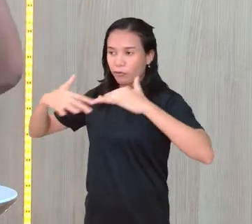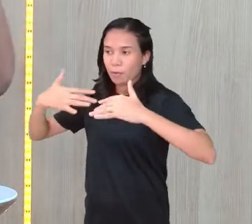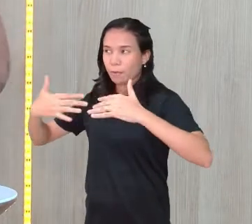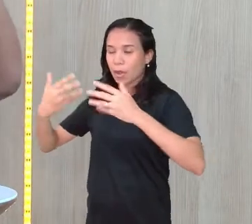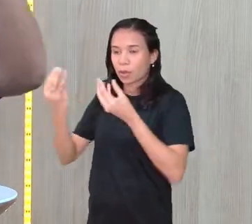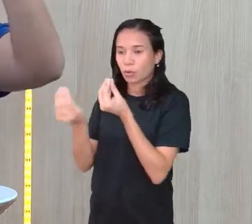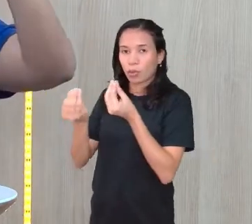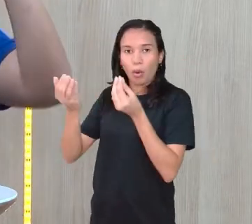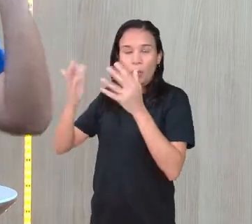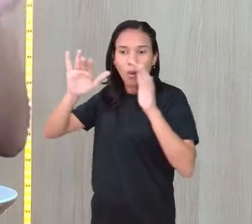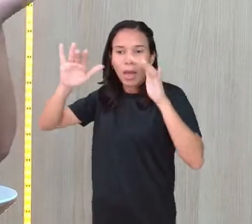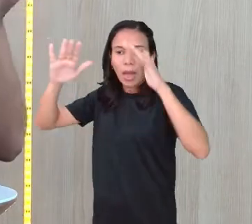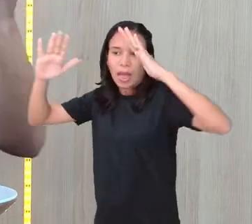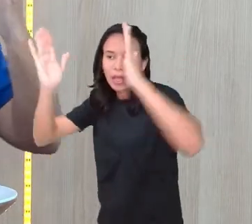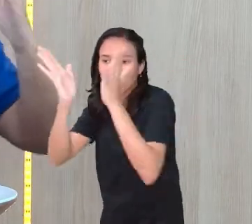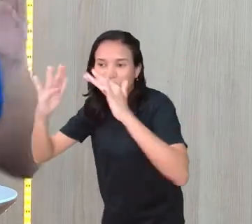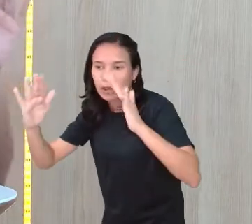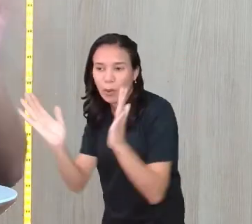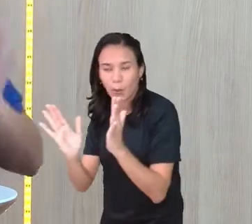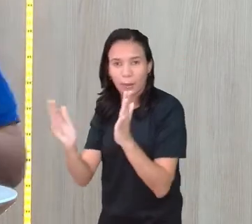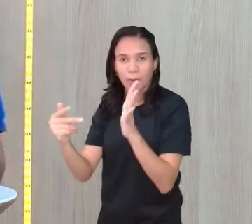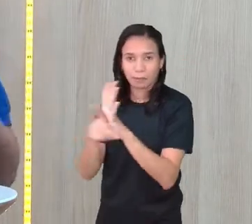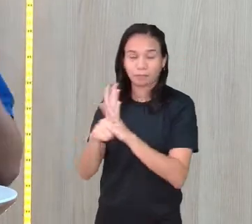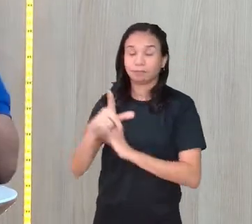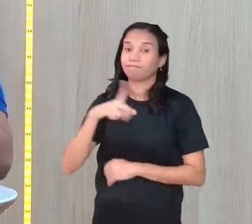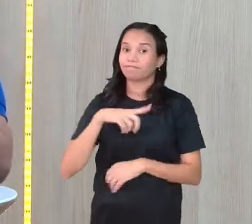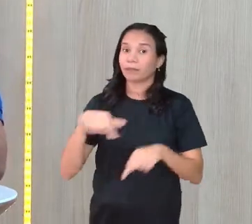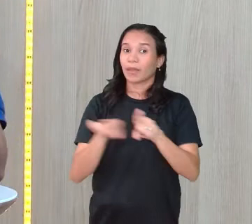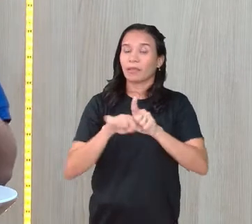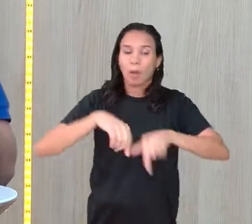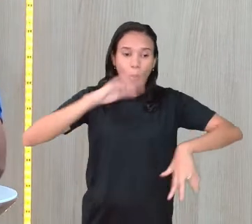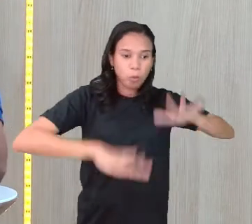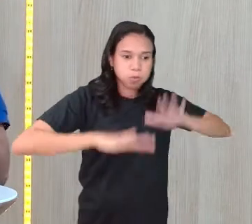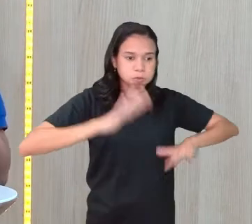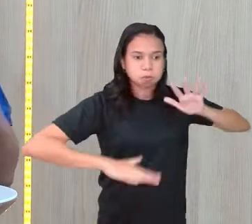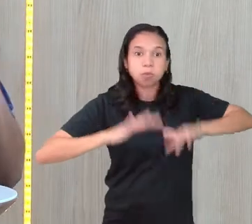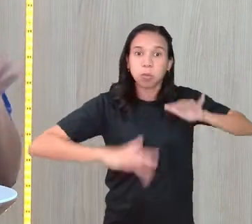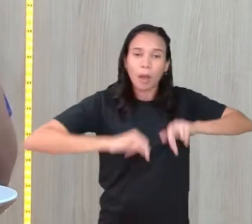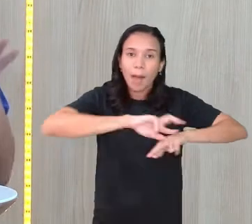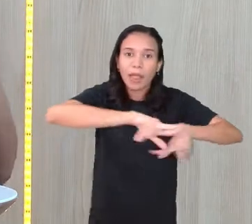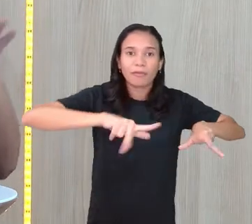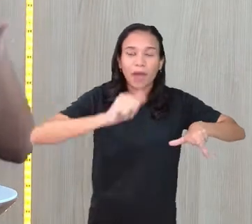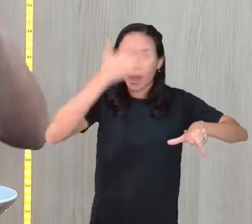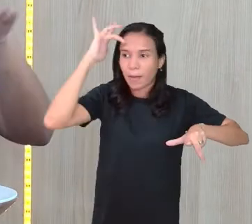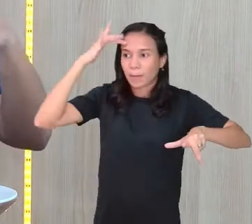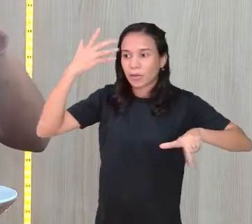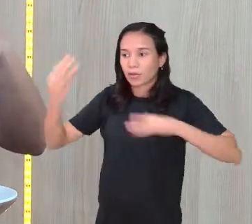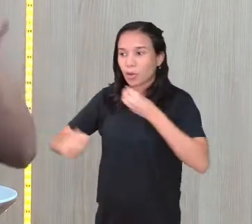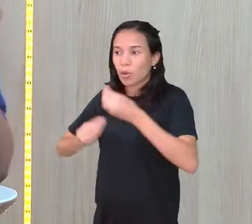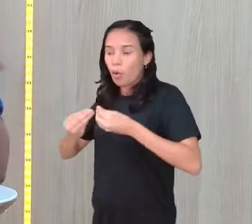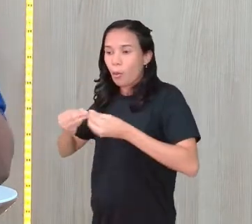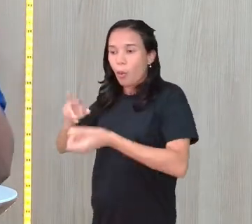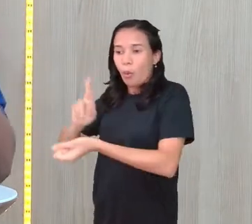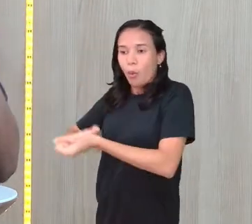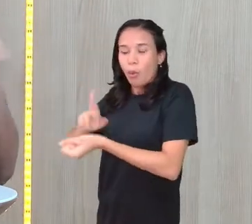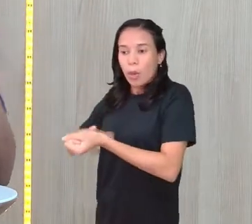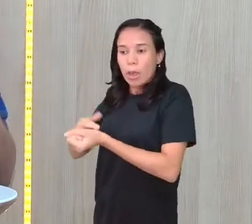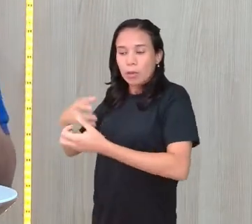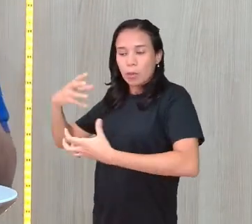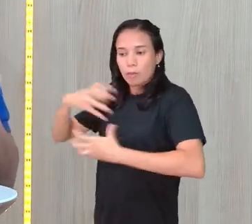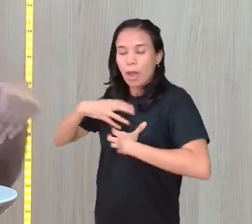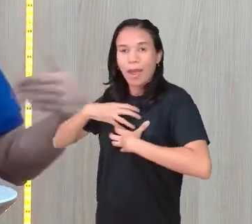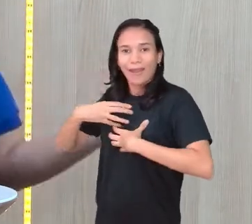mais circular, que é mais assim. Tambor, percussão, você vai mais no shimmy, você vai